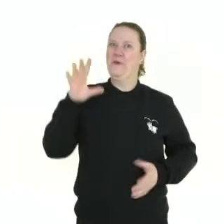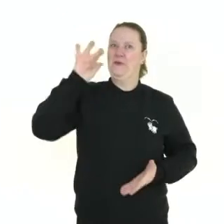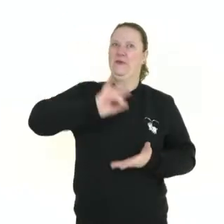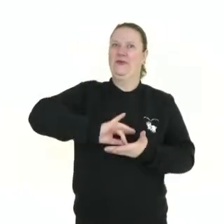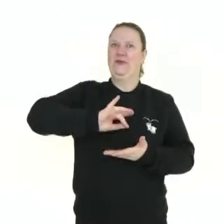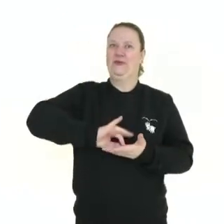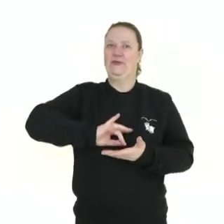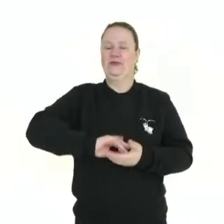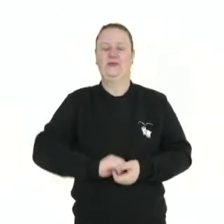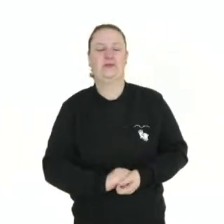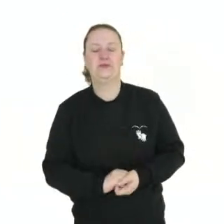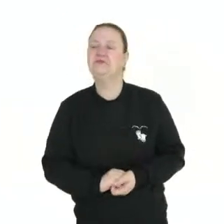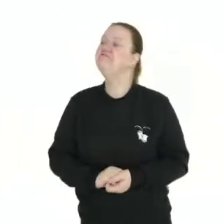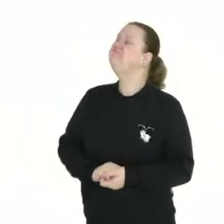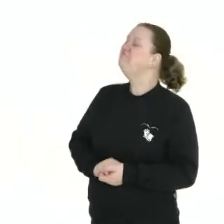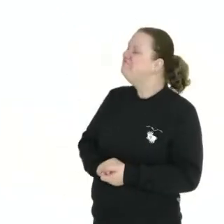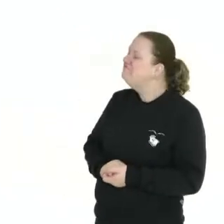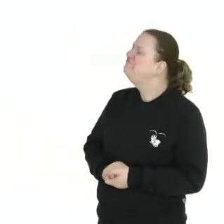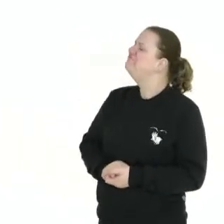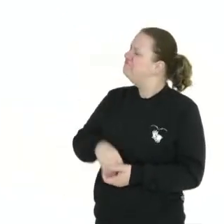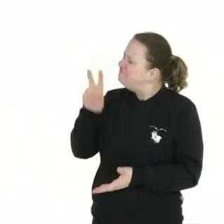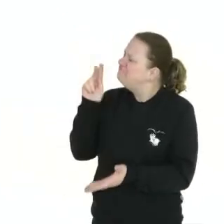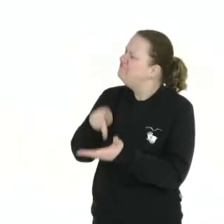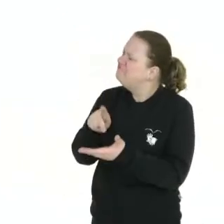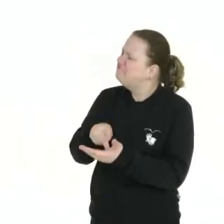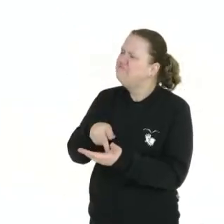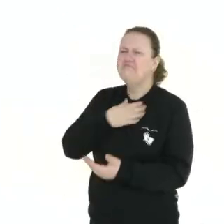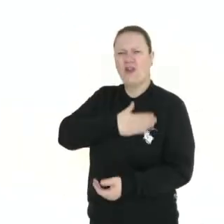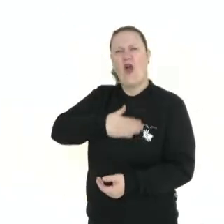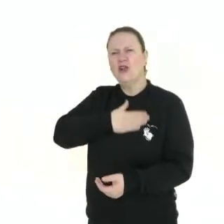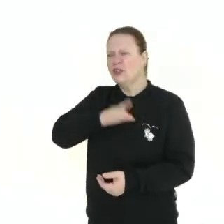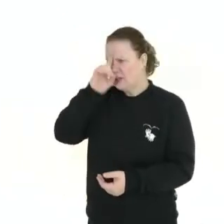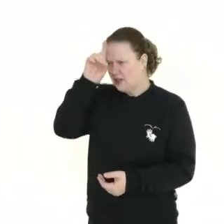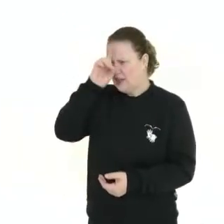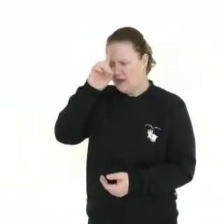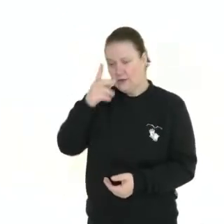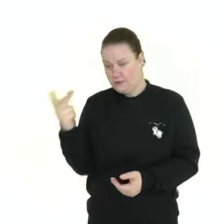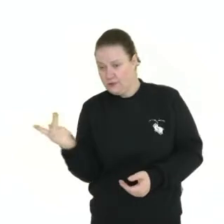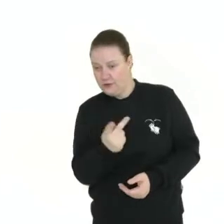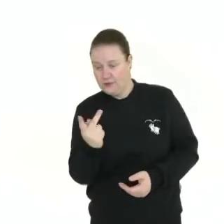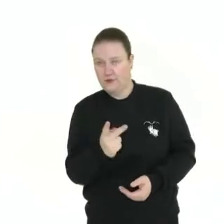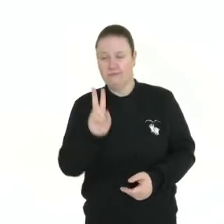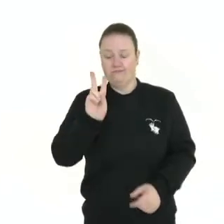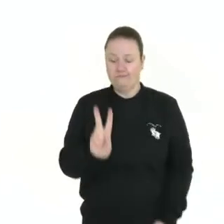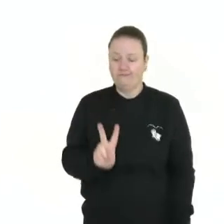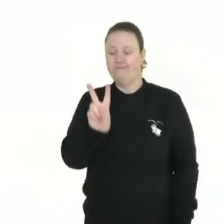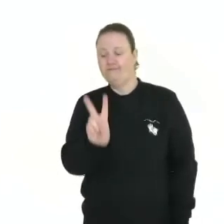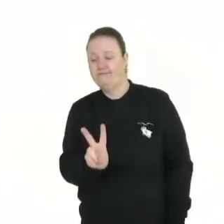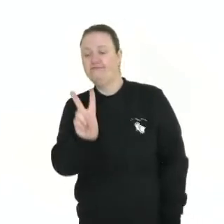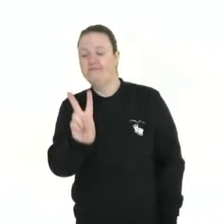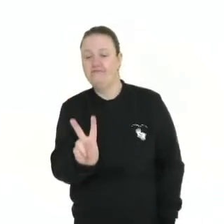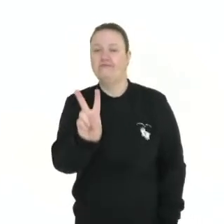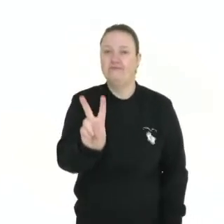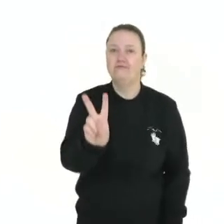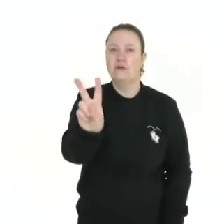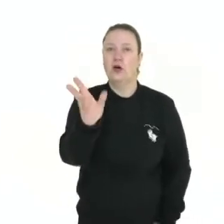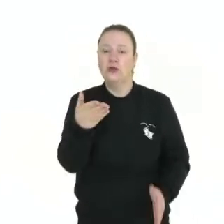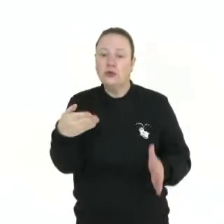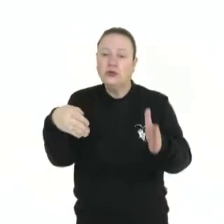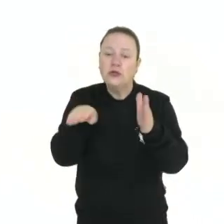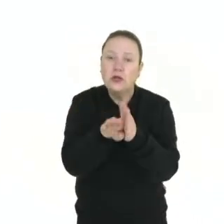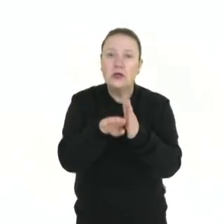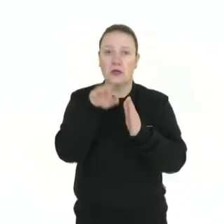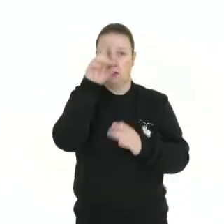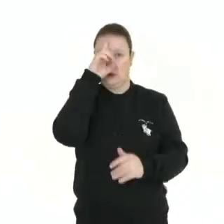O compadre gostou da ideia, tomou coragem e lá foram os dois. Quando chegaram ao hospital,